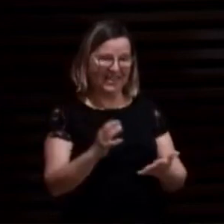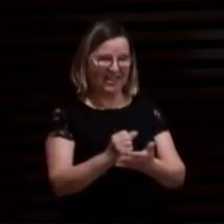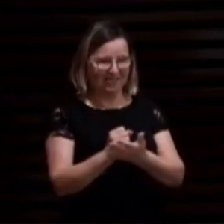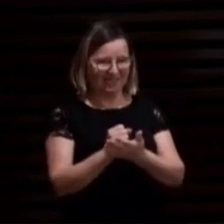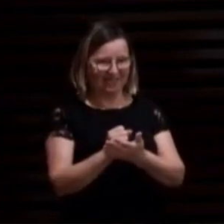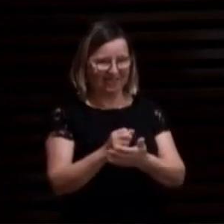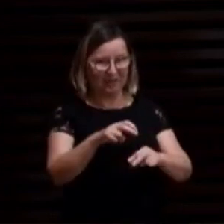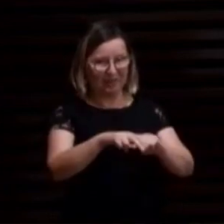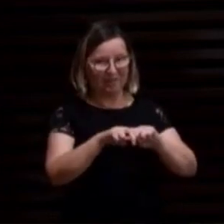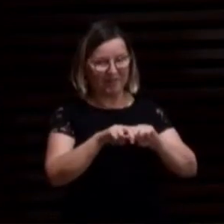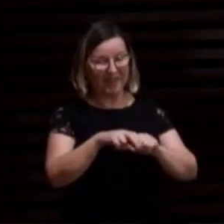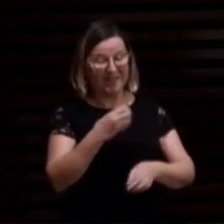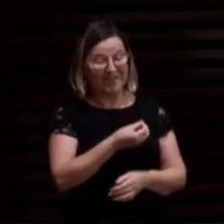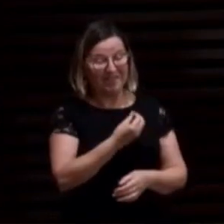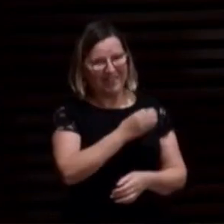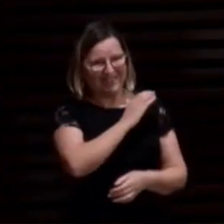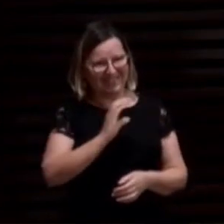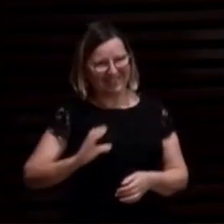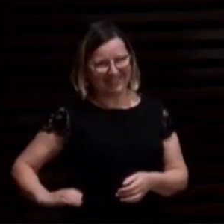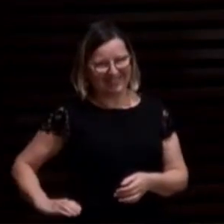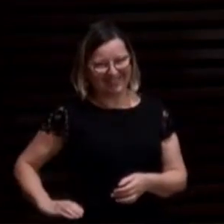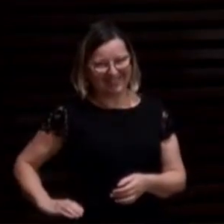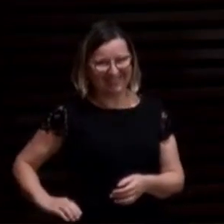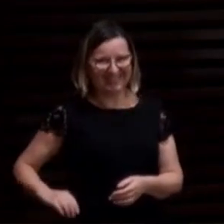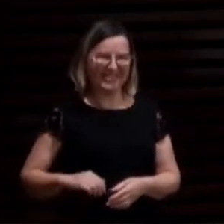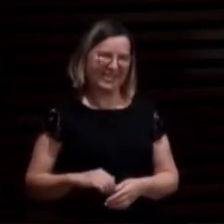sua vida.